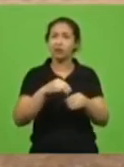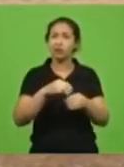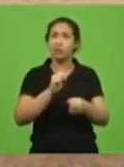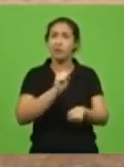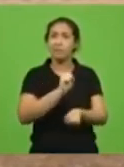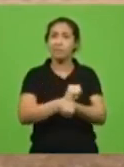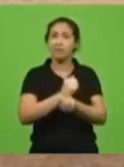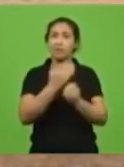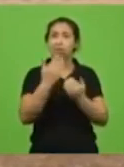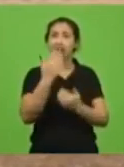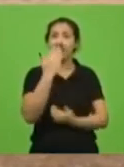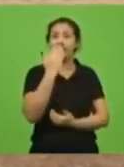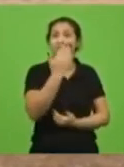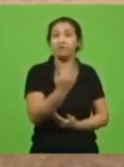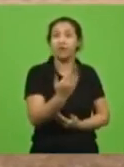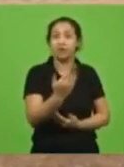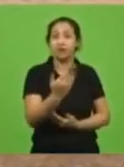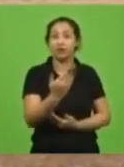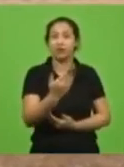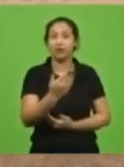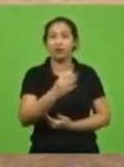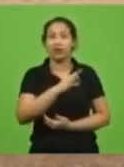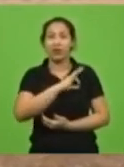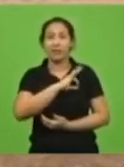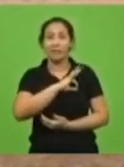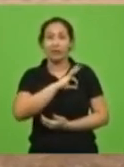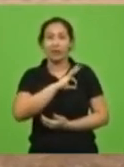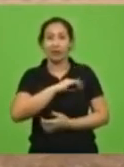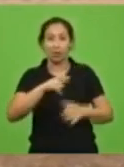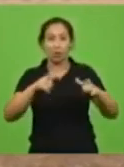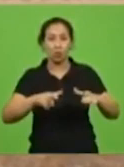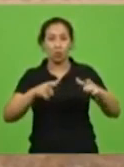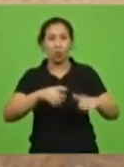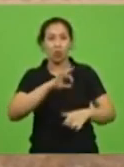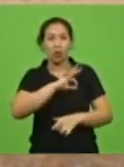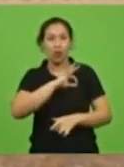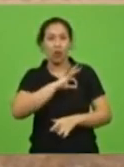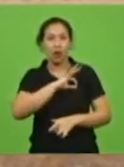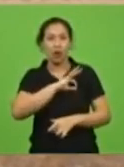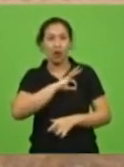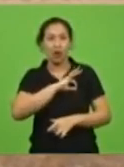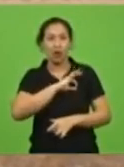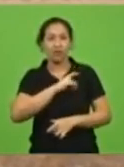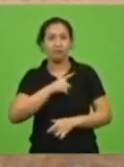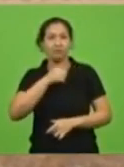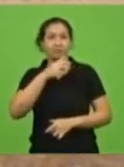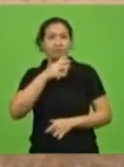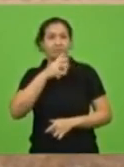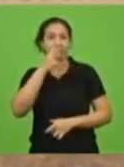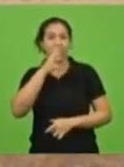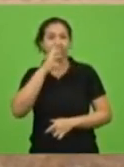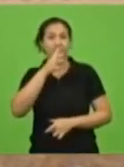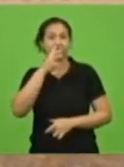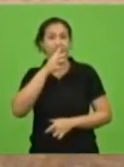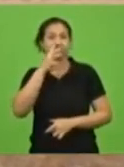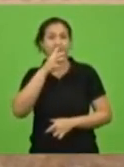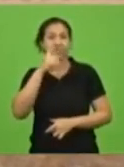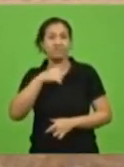ao batalhão da polícia, de forma audaciosa, e começaram